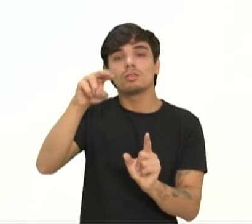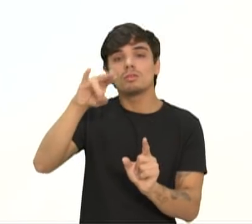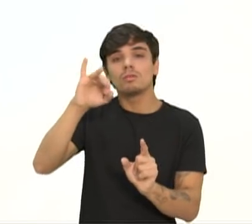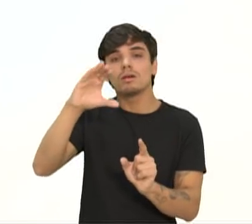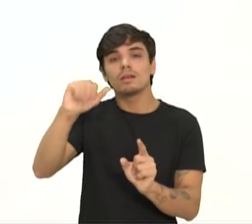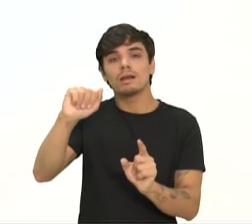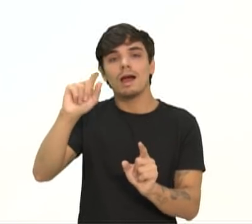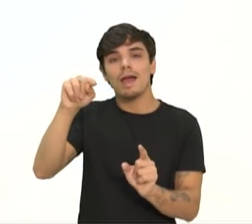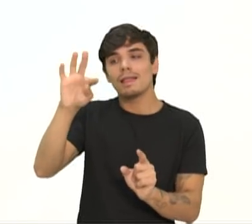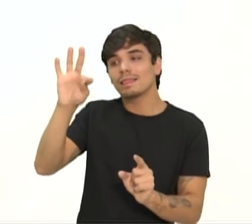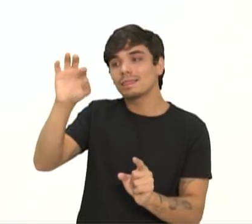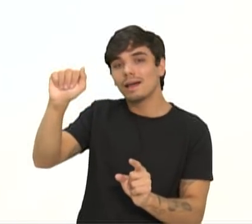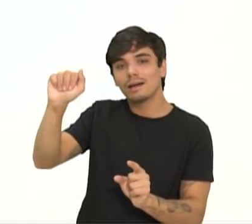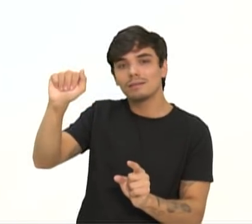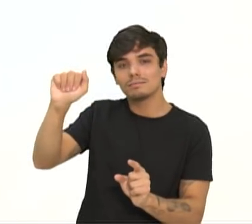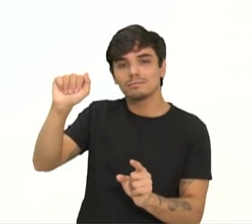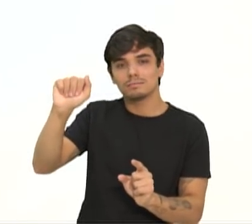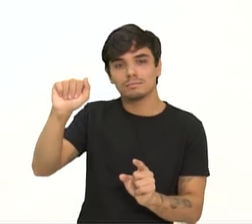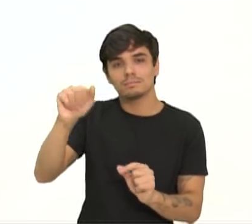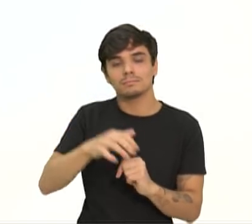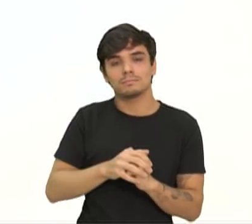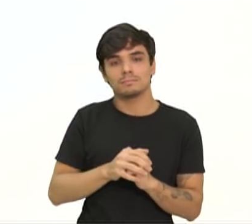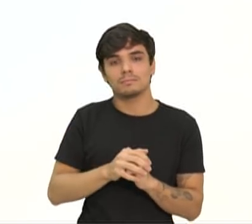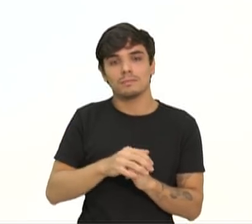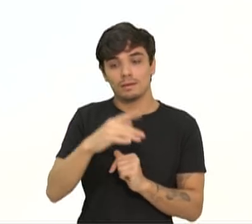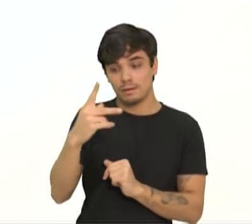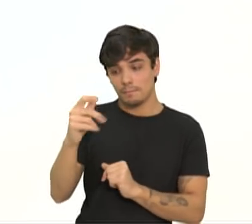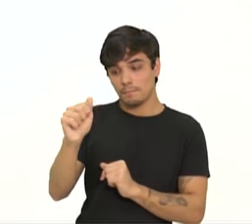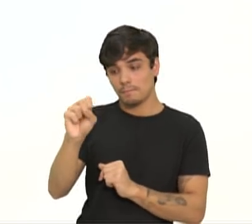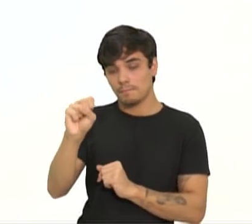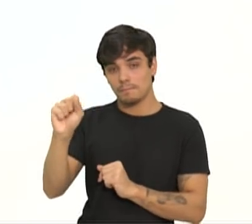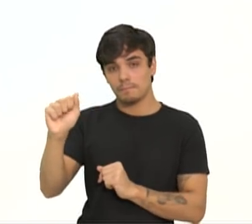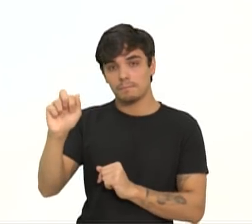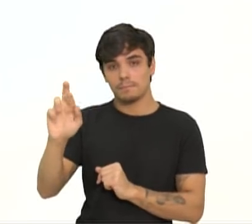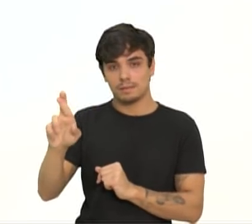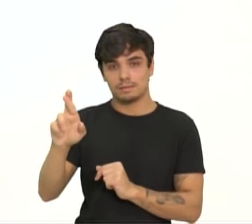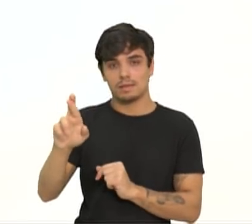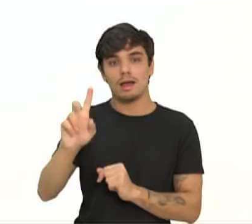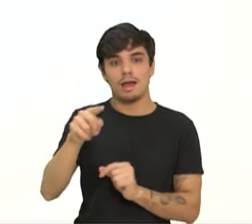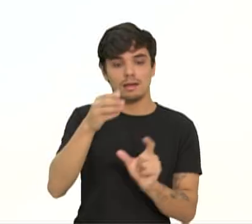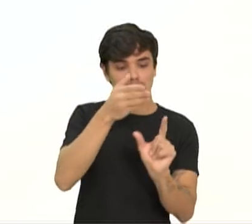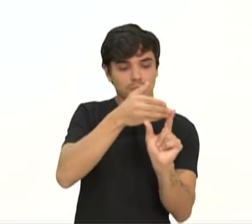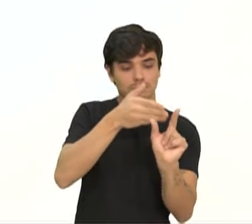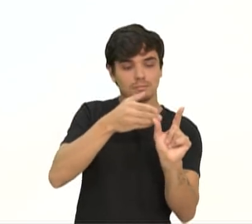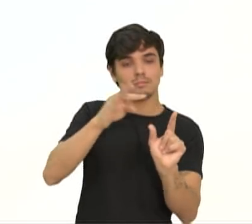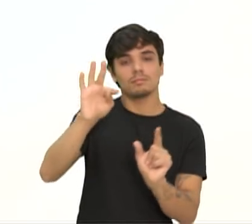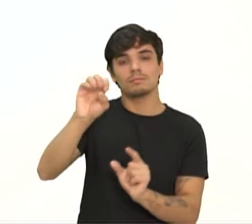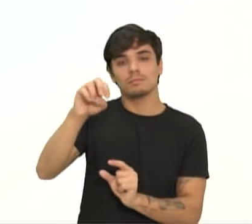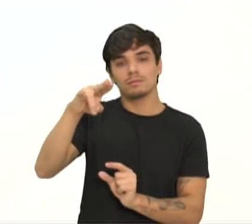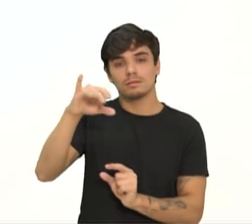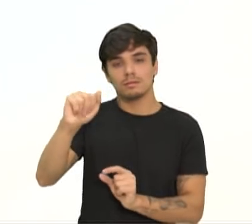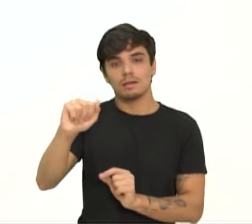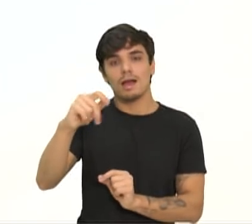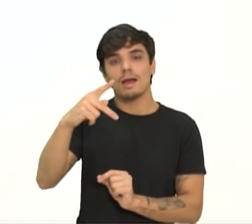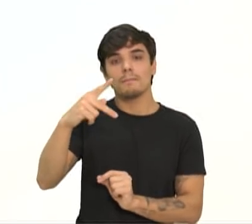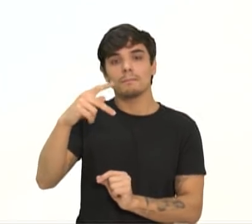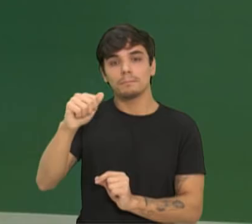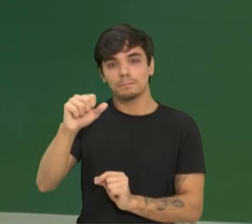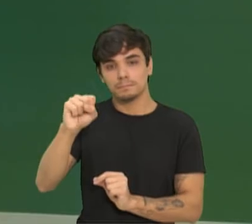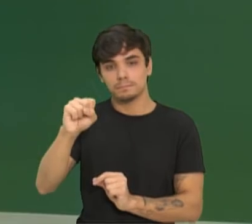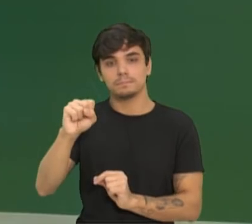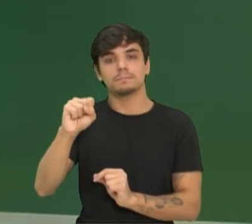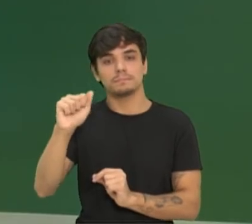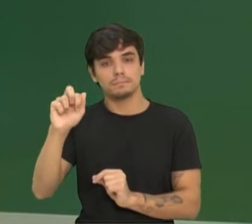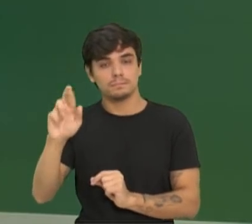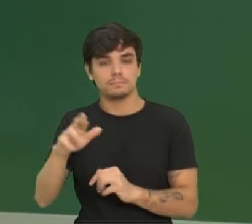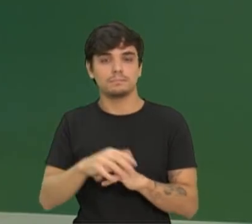passar, passar. A sílaba tônica é o sar. Então, nós temos o tá em gostavam e